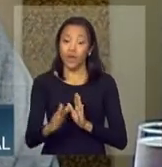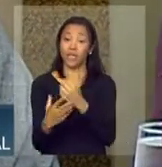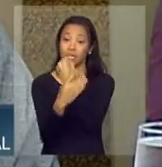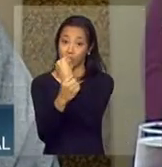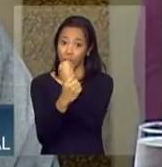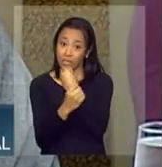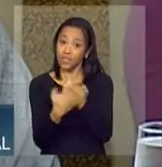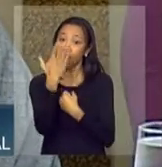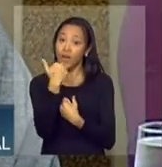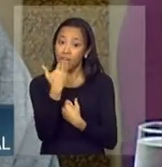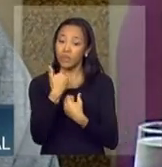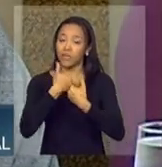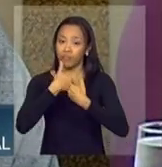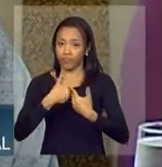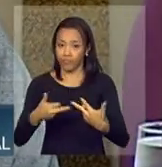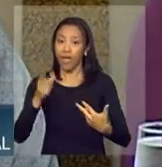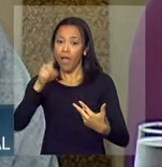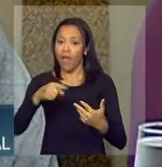do plano.